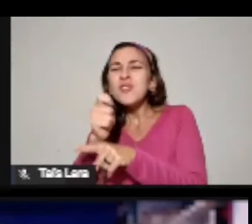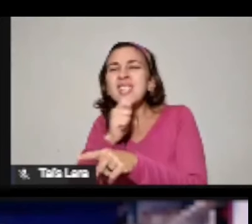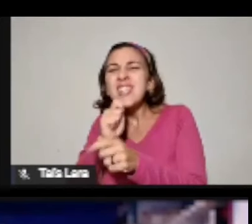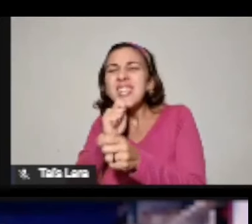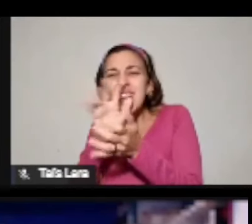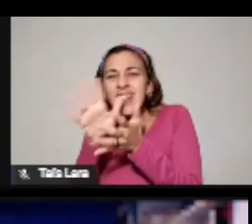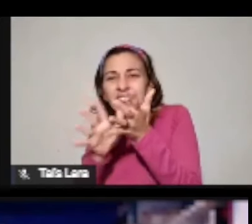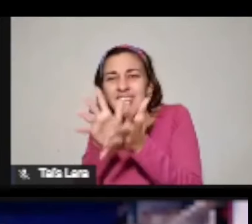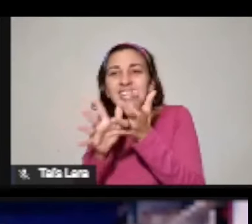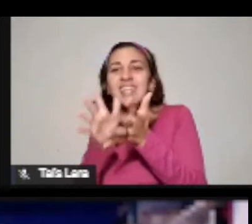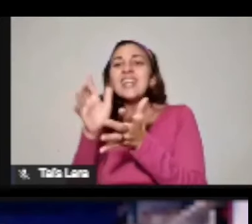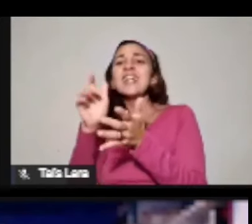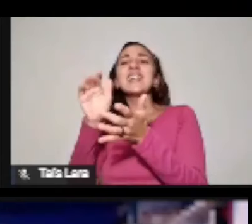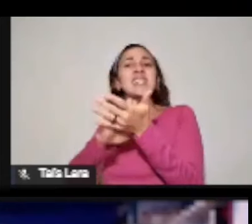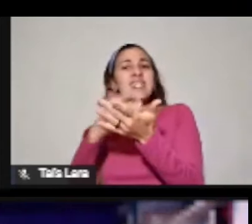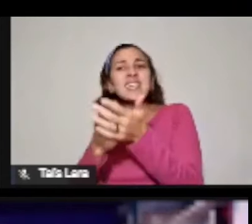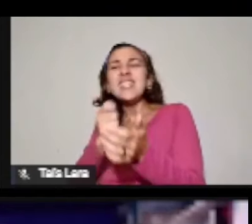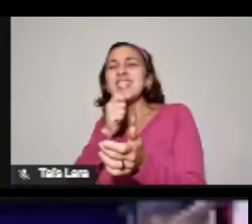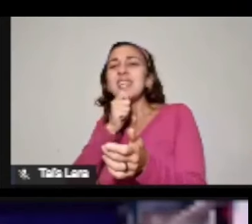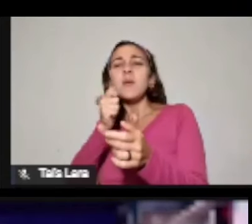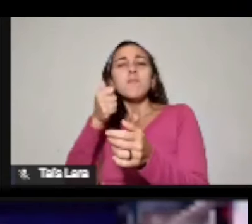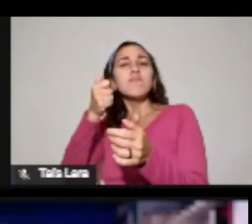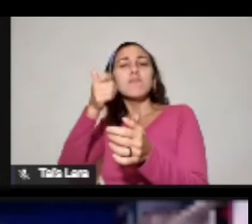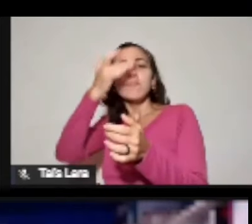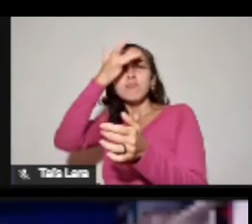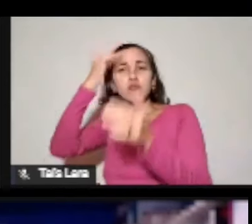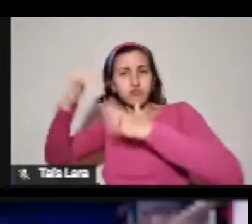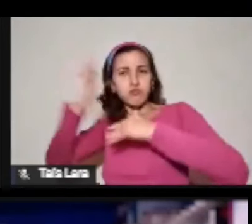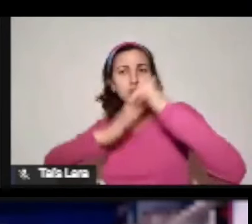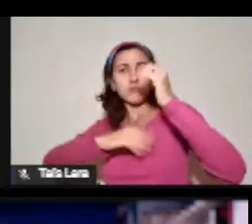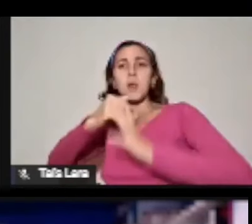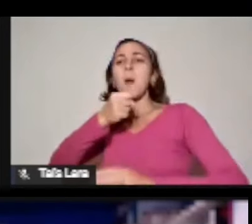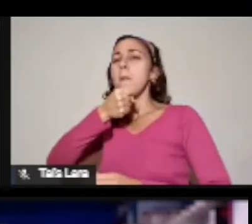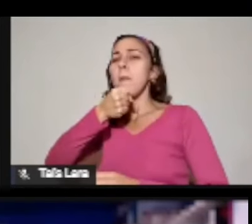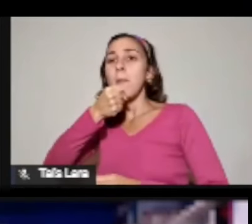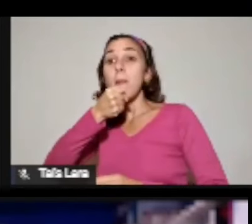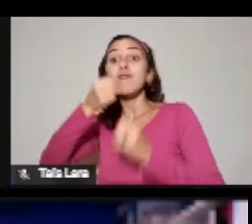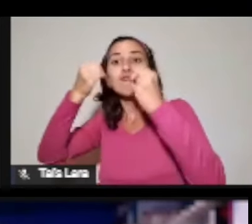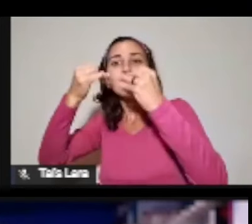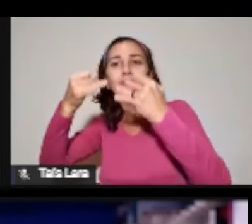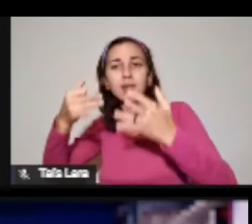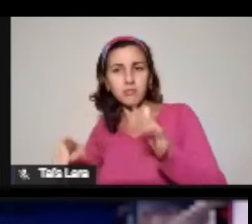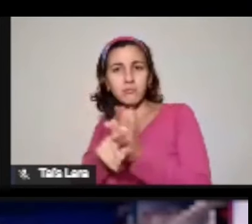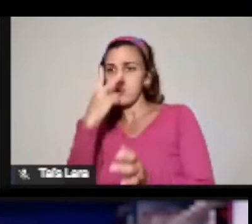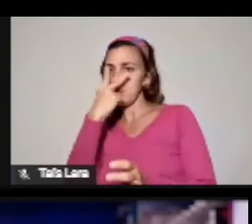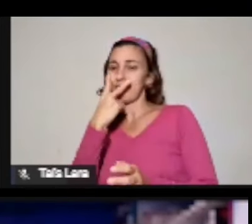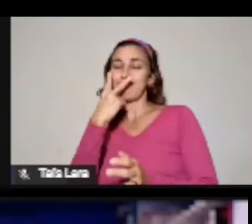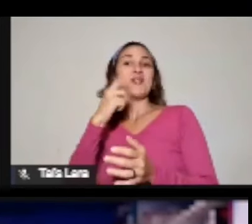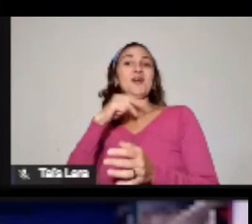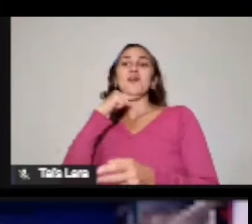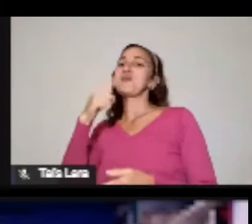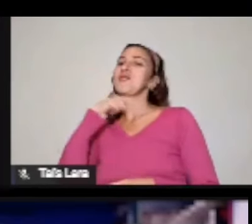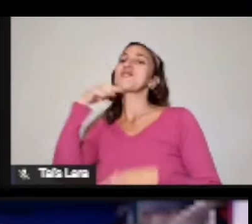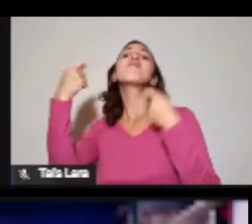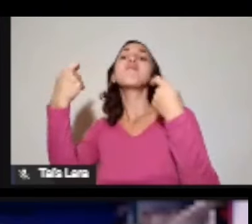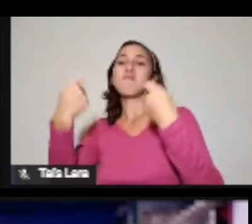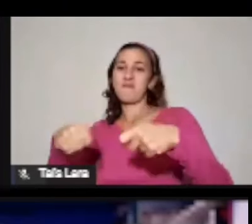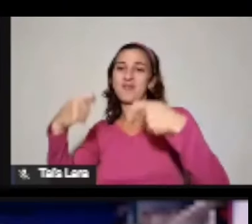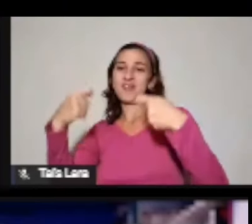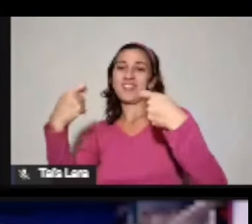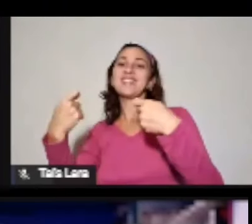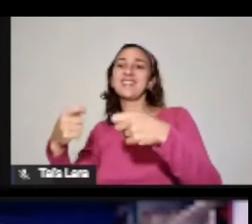Libras, né? E já faz algum tempo, Fafá, também foi com você que a gente começou a fazer os vídeos com a tradução